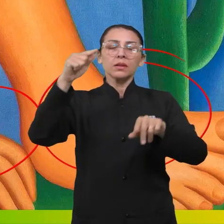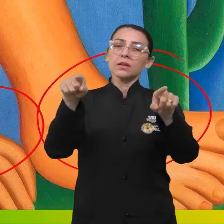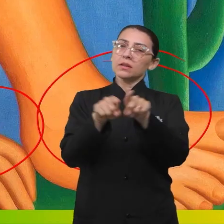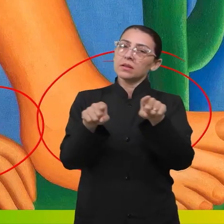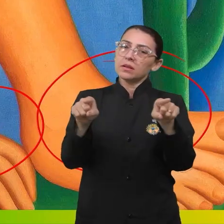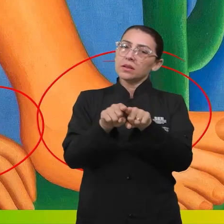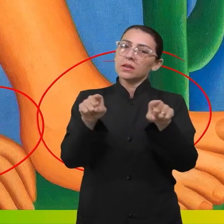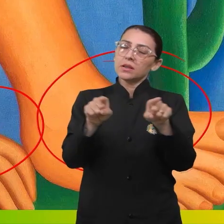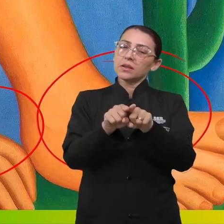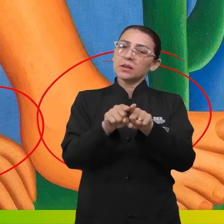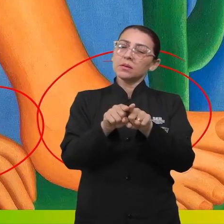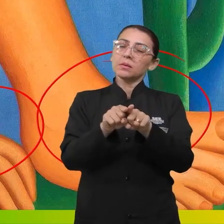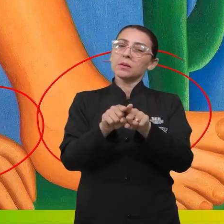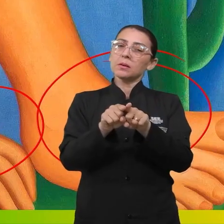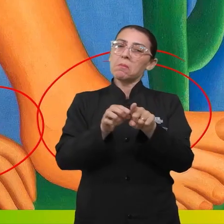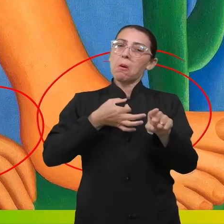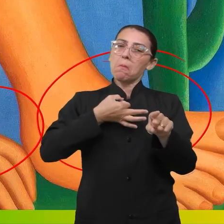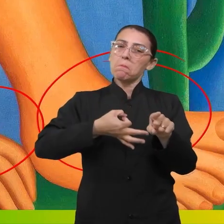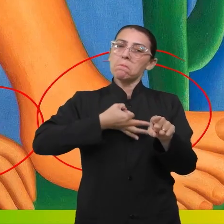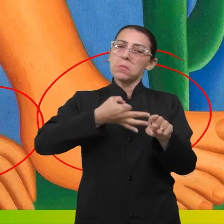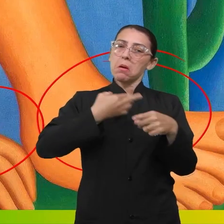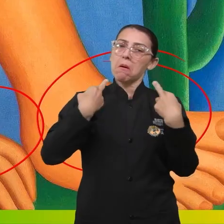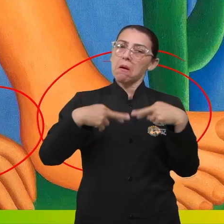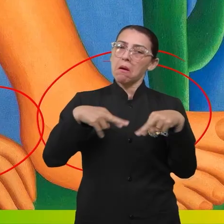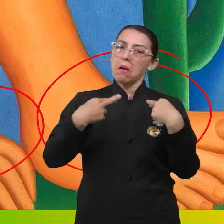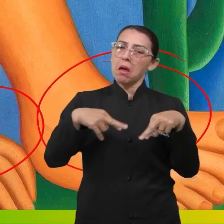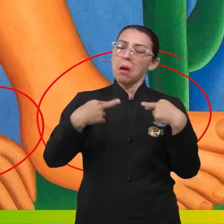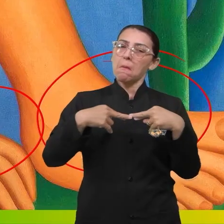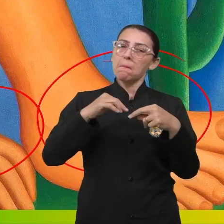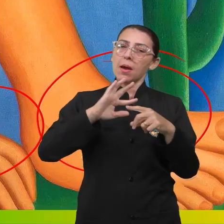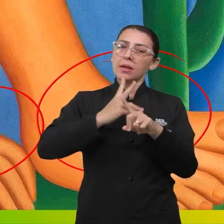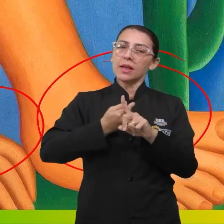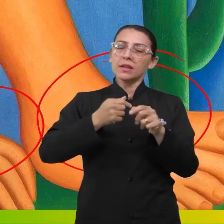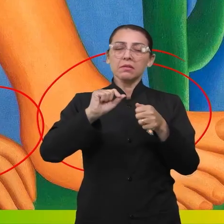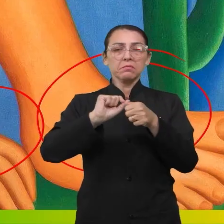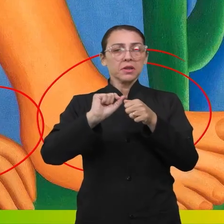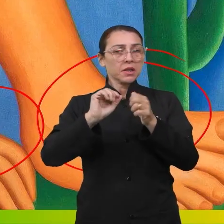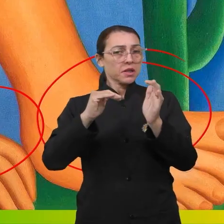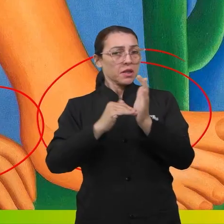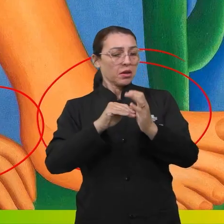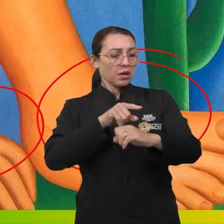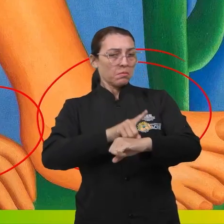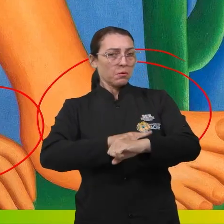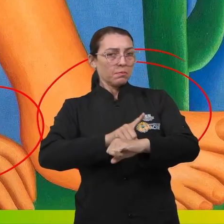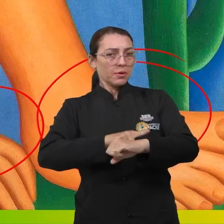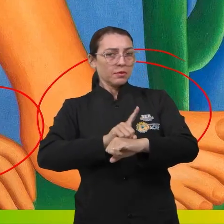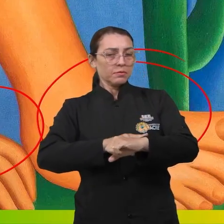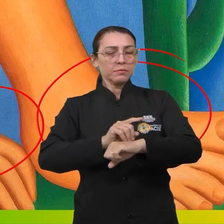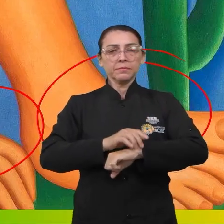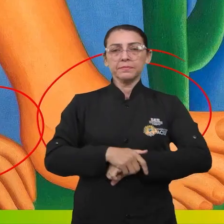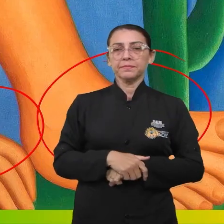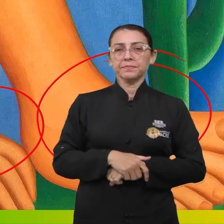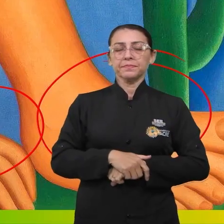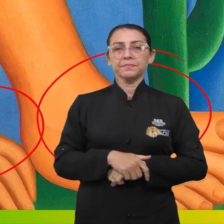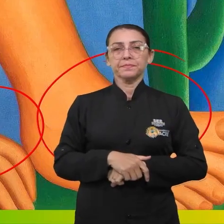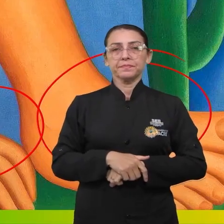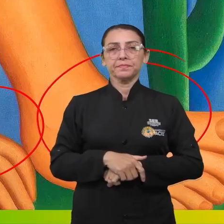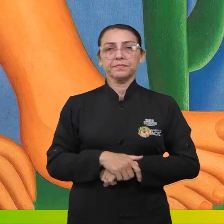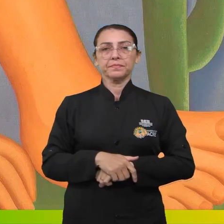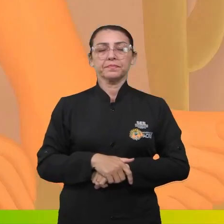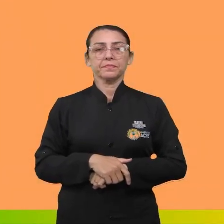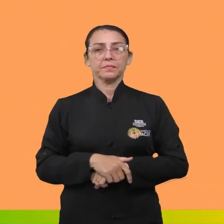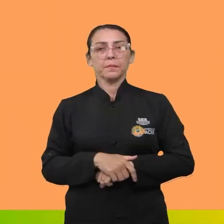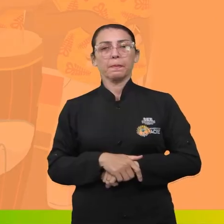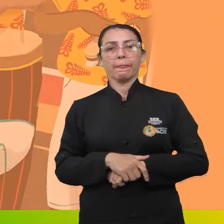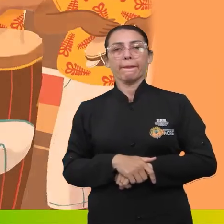de criticar as artes que estavam sendo feitas até aquele momento, certo? Então,